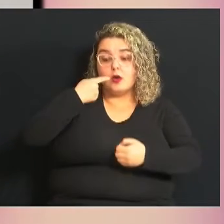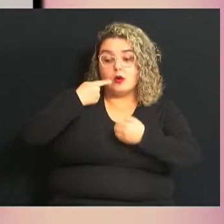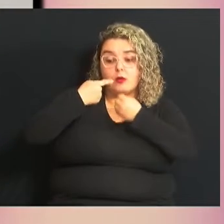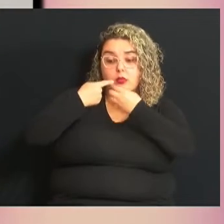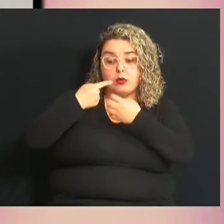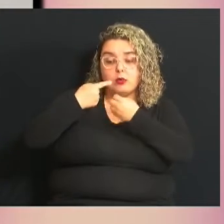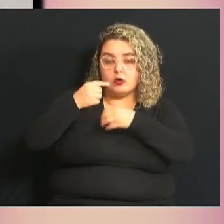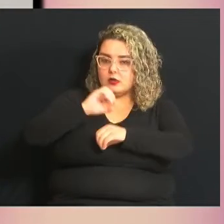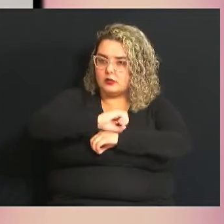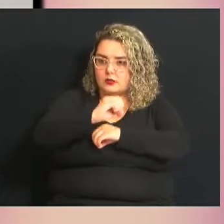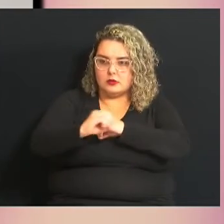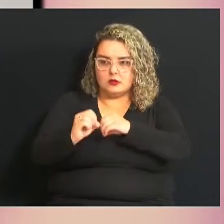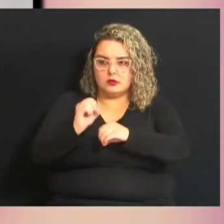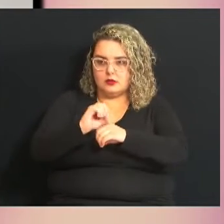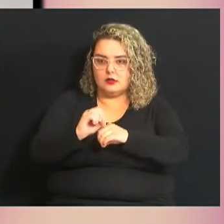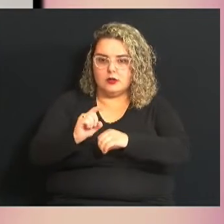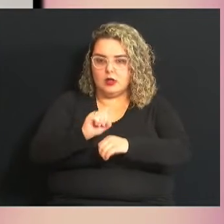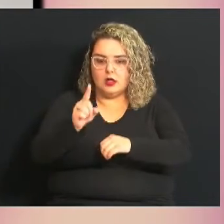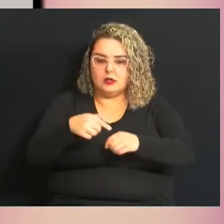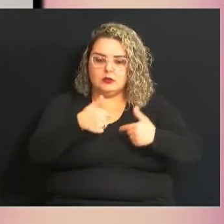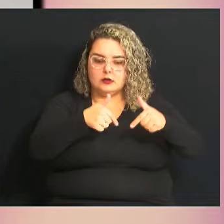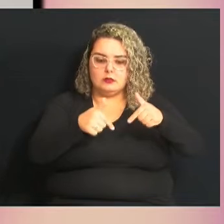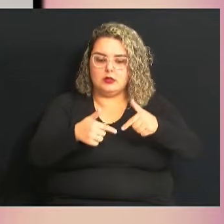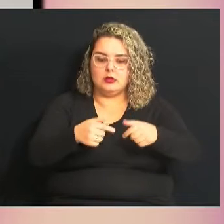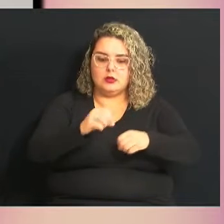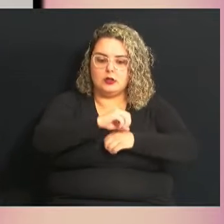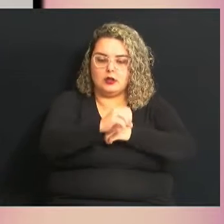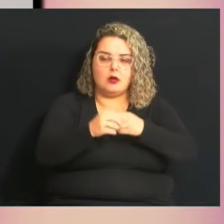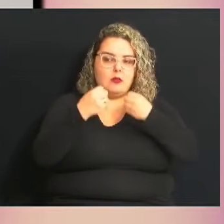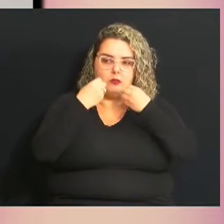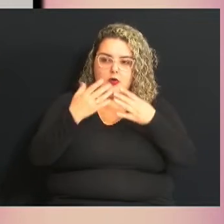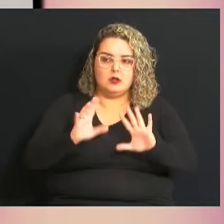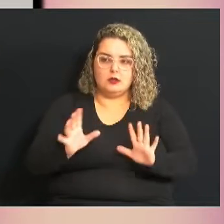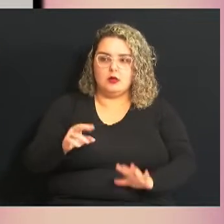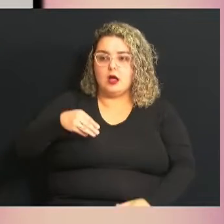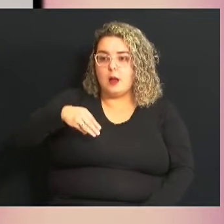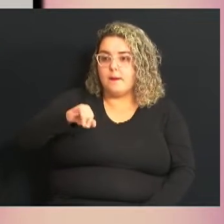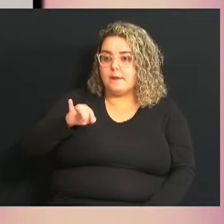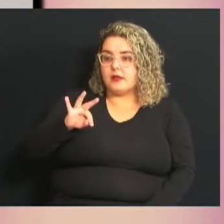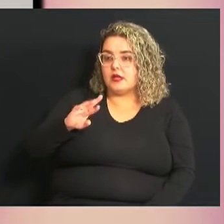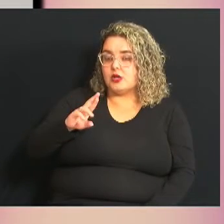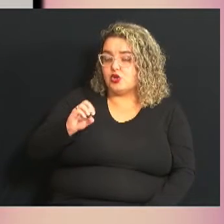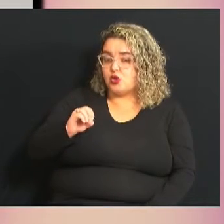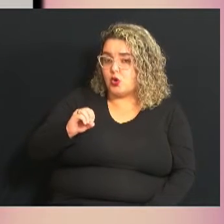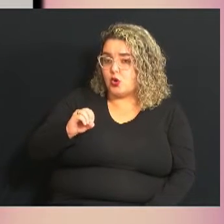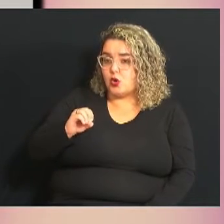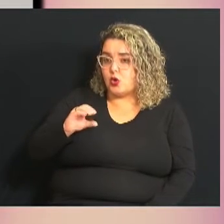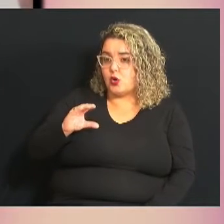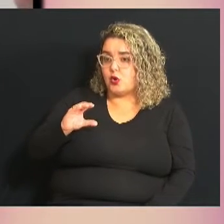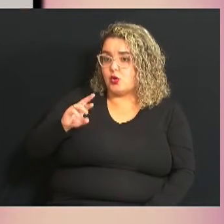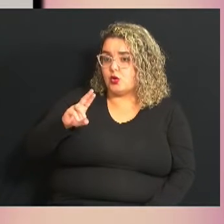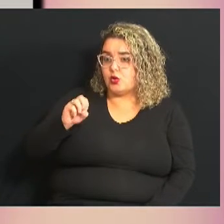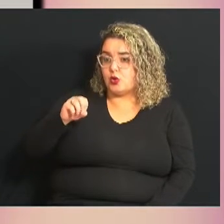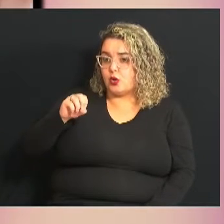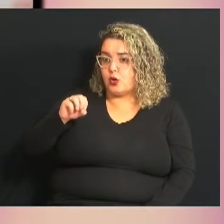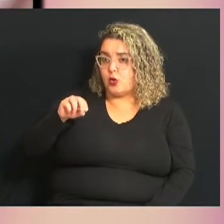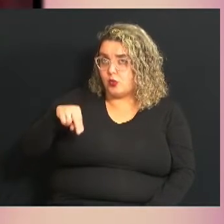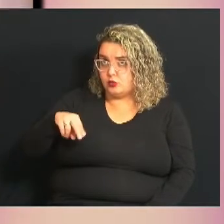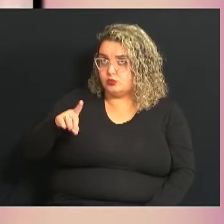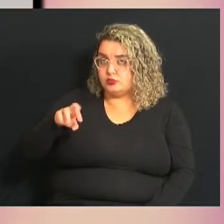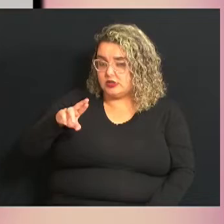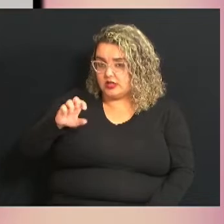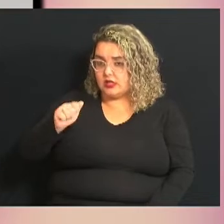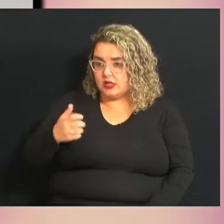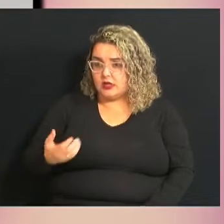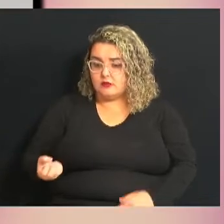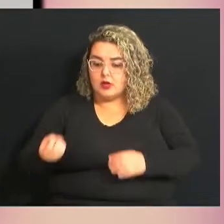não trabalha na célula boa, né? Ele vai na mitocôndria, que é aquela célula interna lá dentro da célula, e faz toda